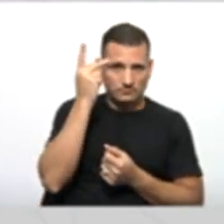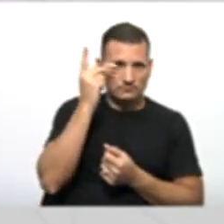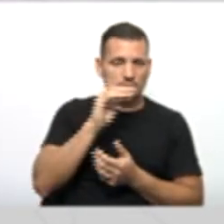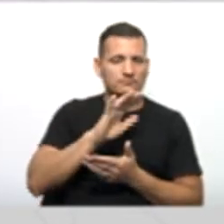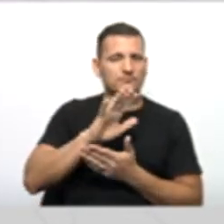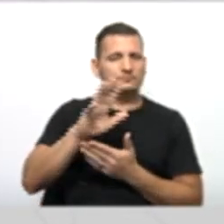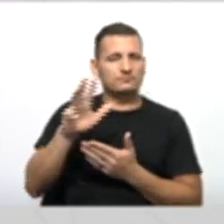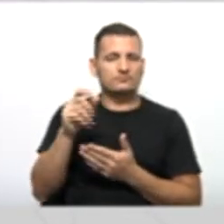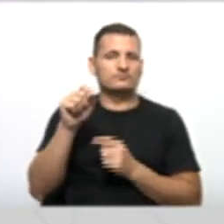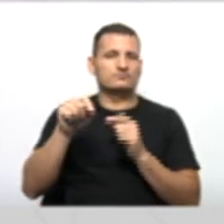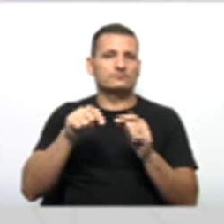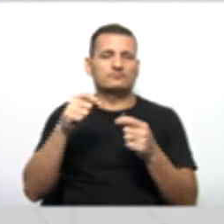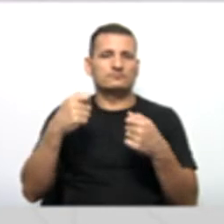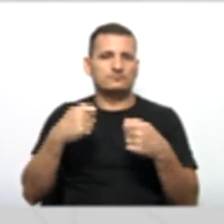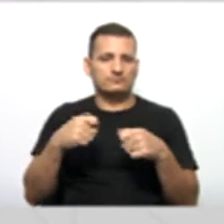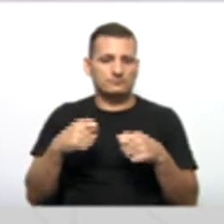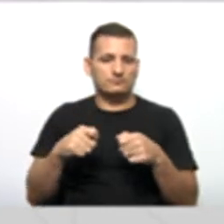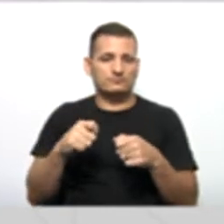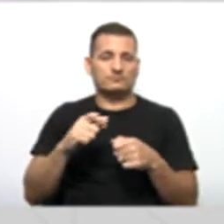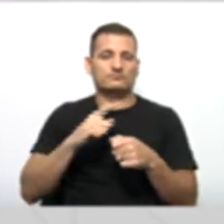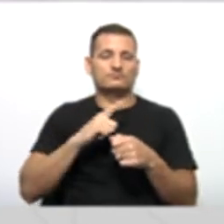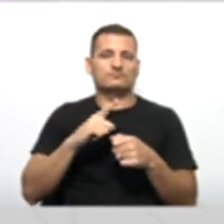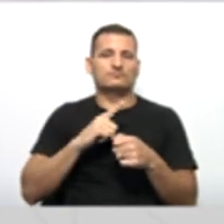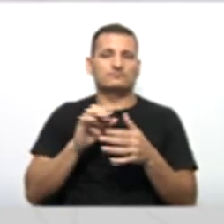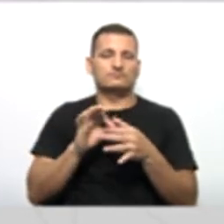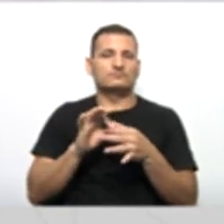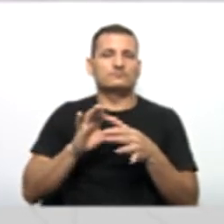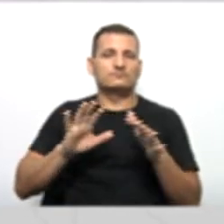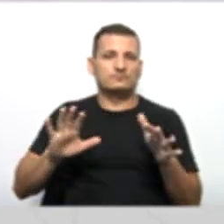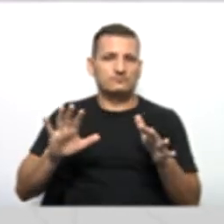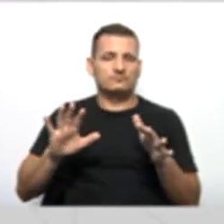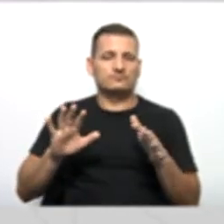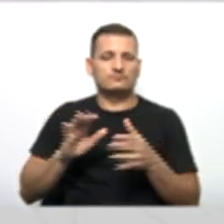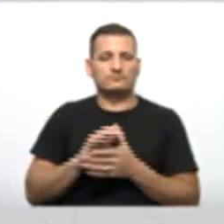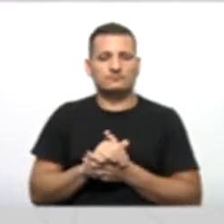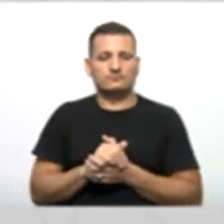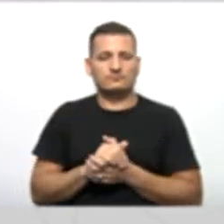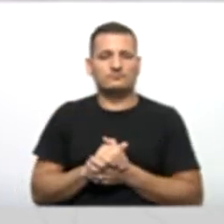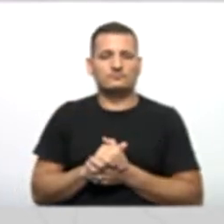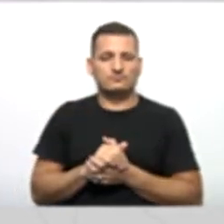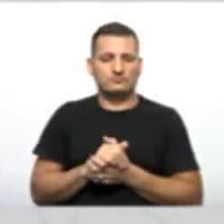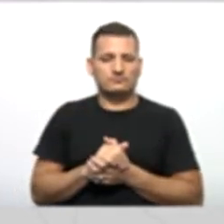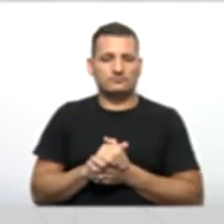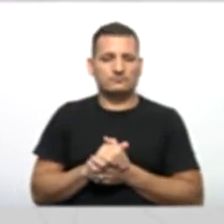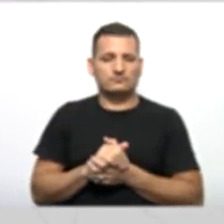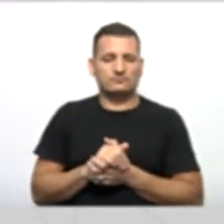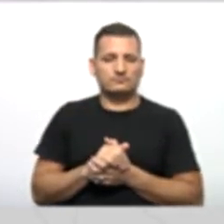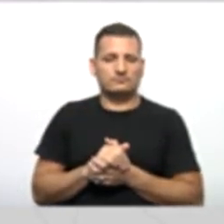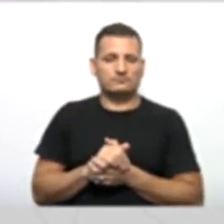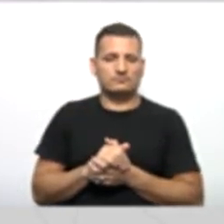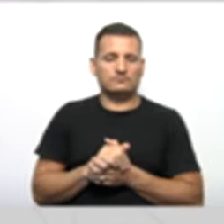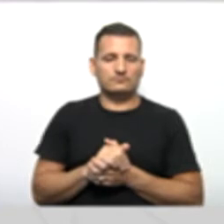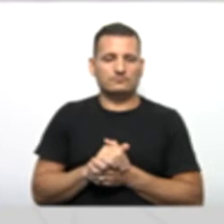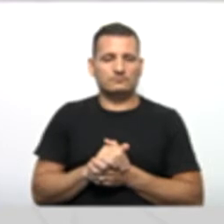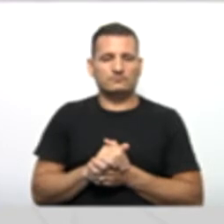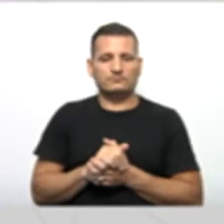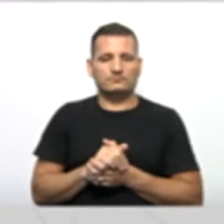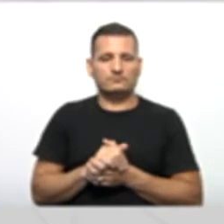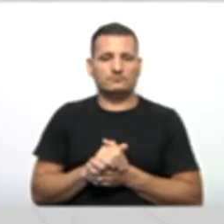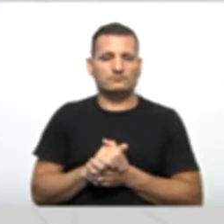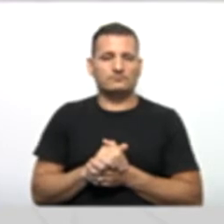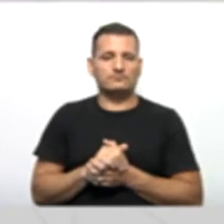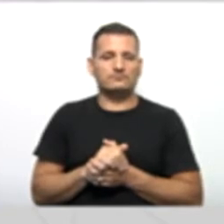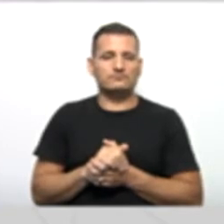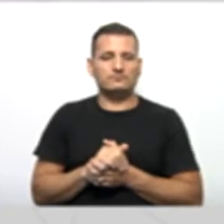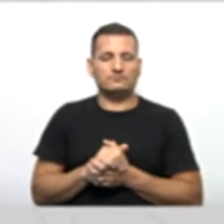envolve, o que eu preciso ter de disponível, qual é o valor que eu preciso para poder executar o meu projeto. Qual é o tempo que eu tenho para